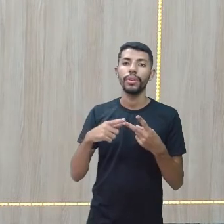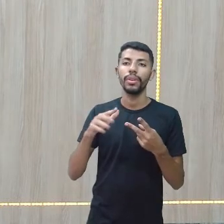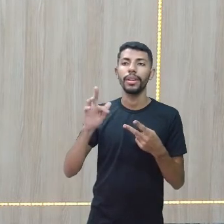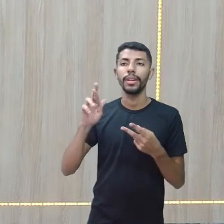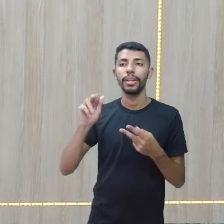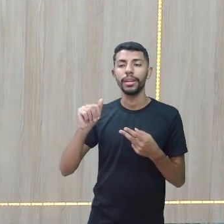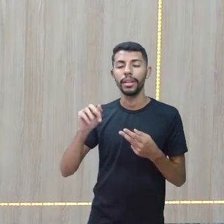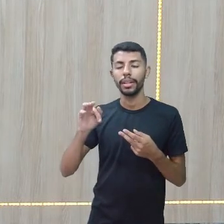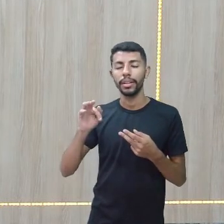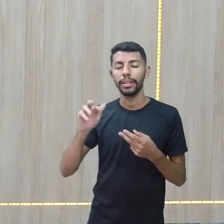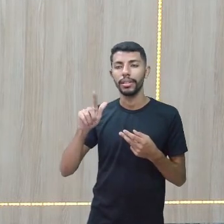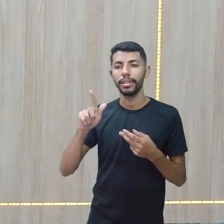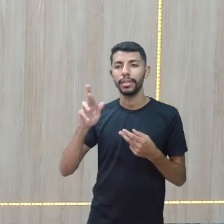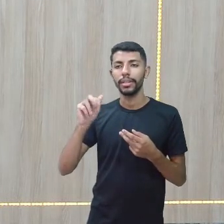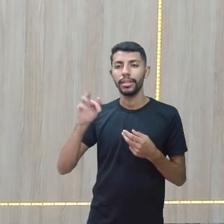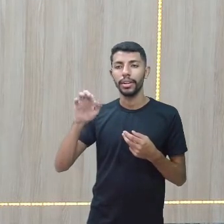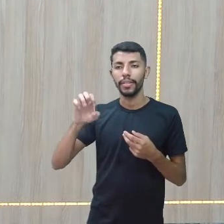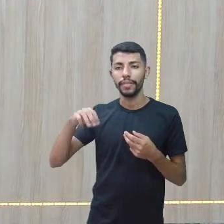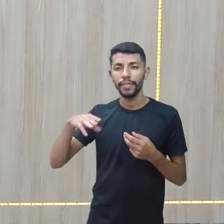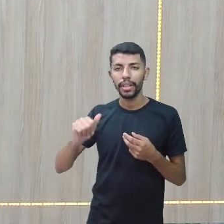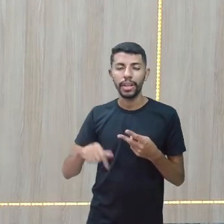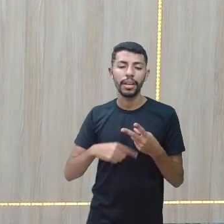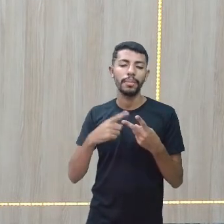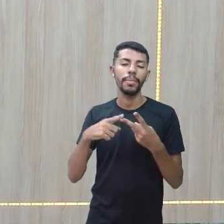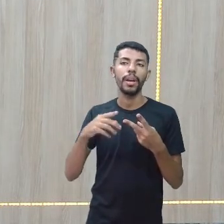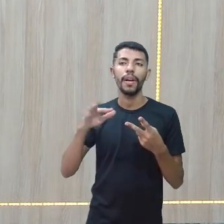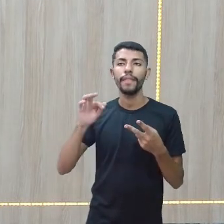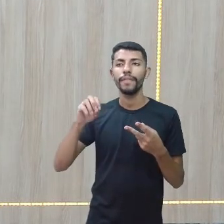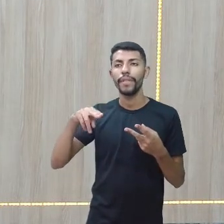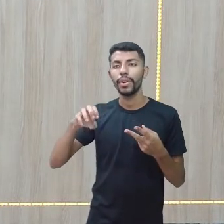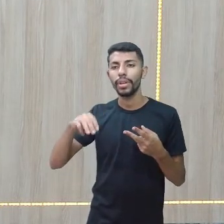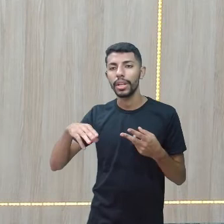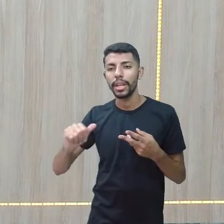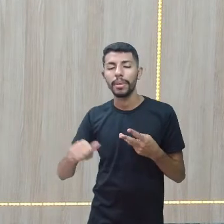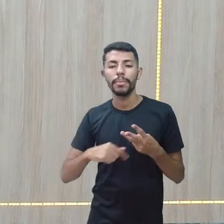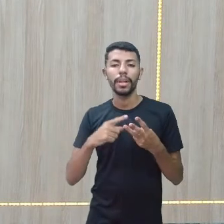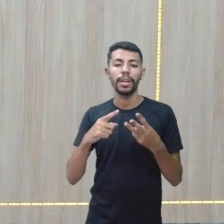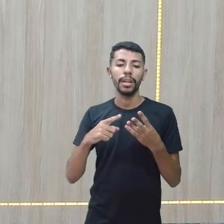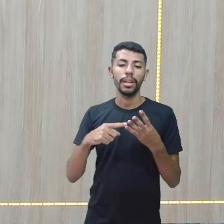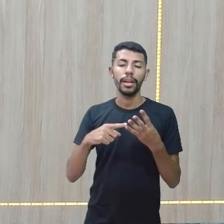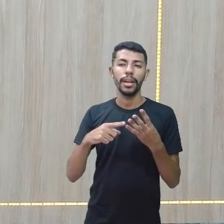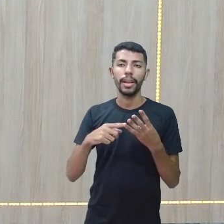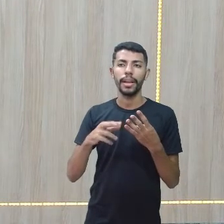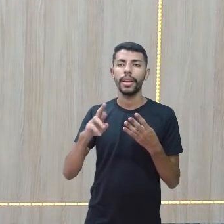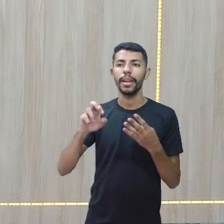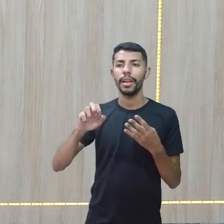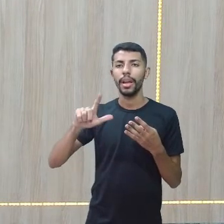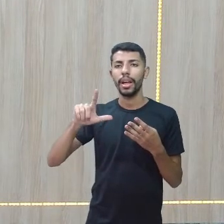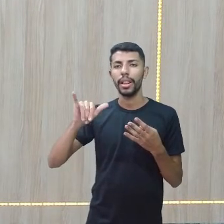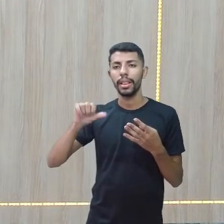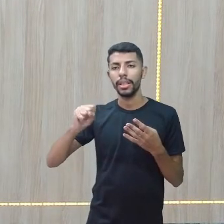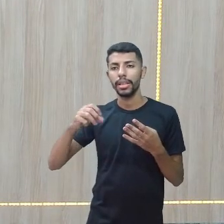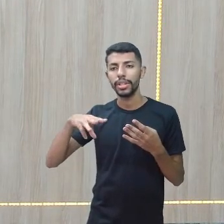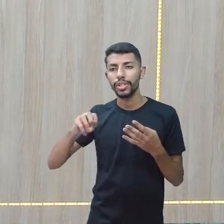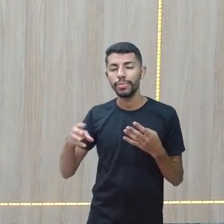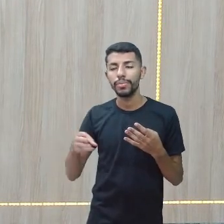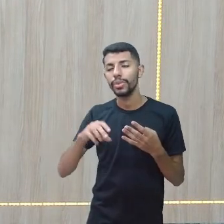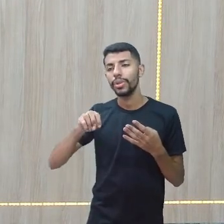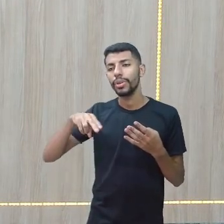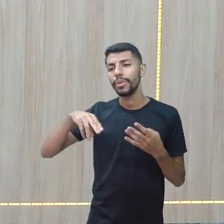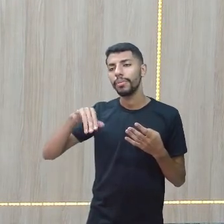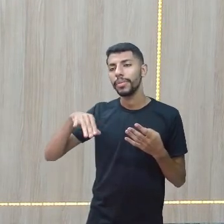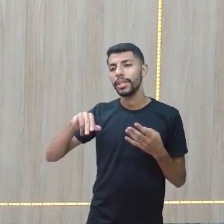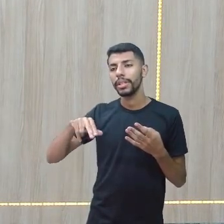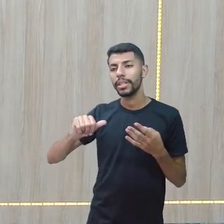fonema, relação, análise fonológica, realismo nominal, todos esses aspectos que a gente trabalha quando a gente